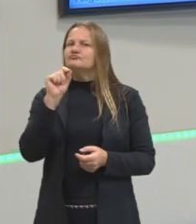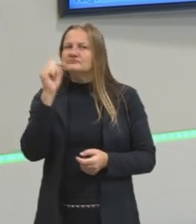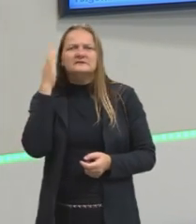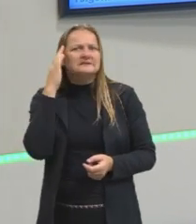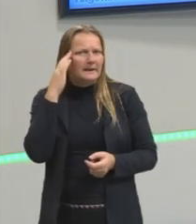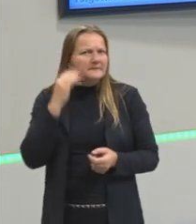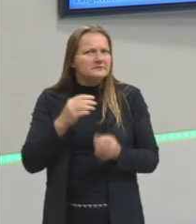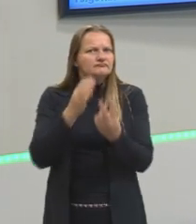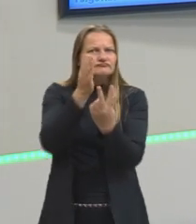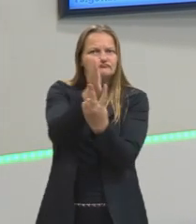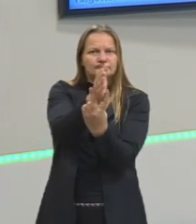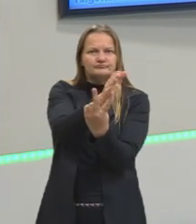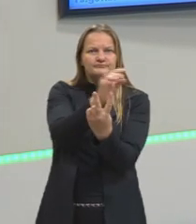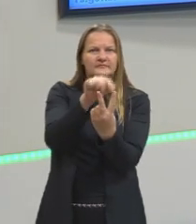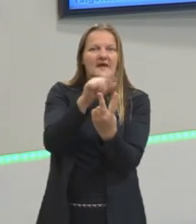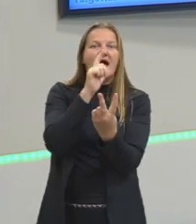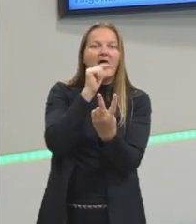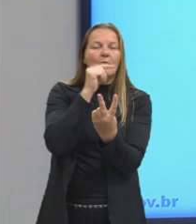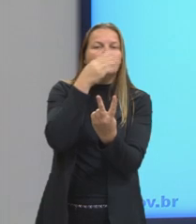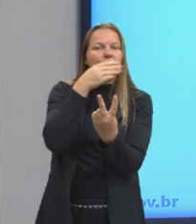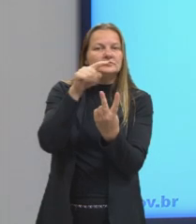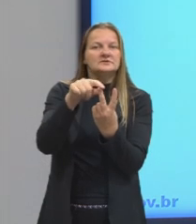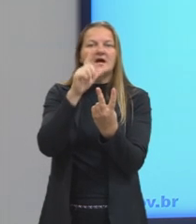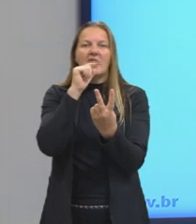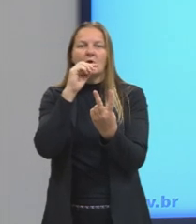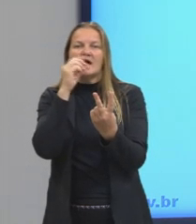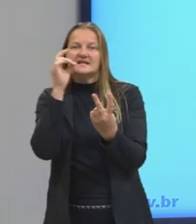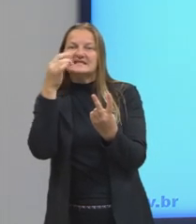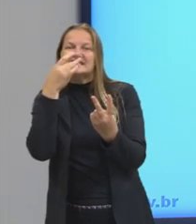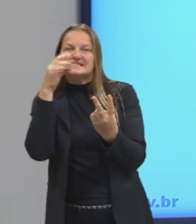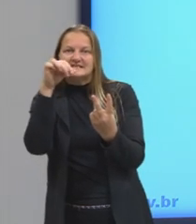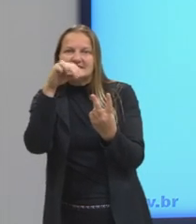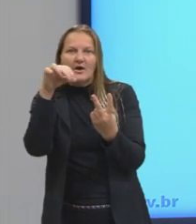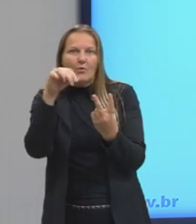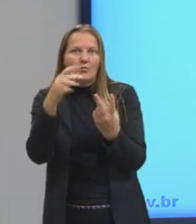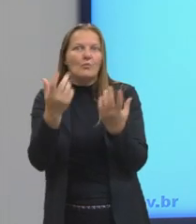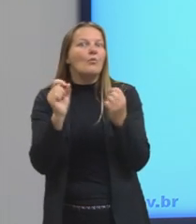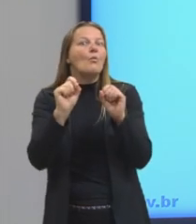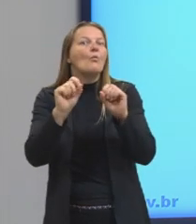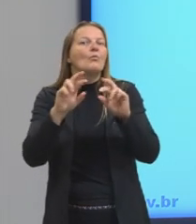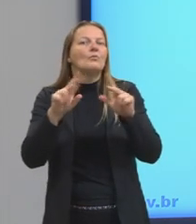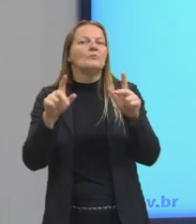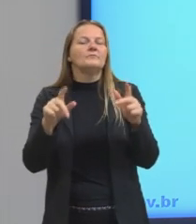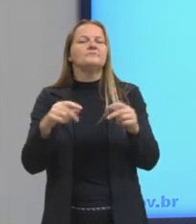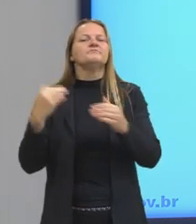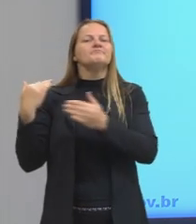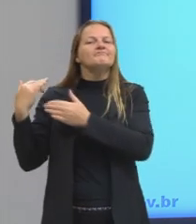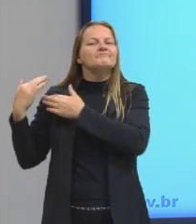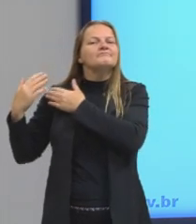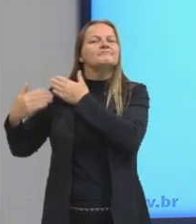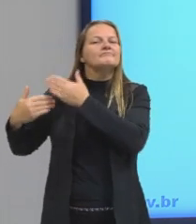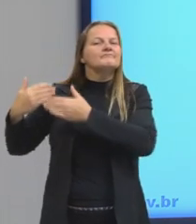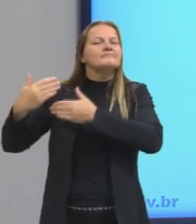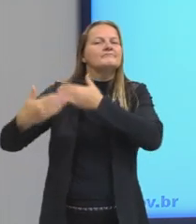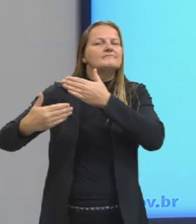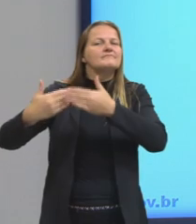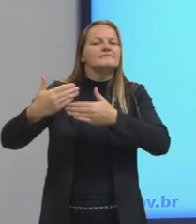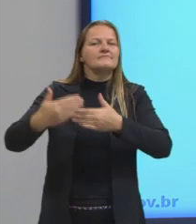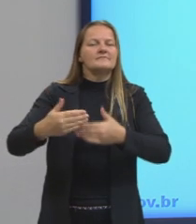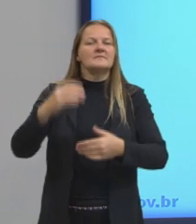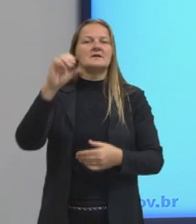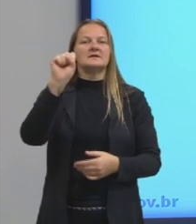pertinente a gente tem que saber né a gente viu que a água salgada então com passar do tempo nós tivemos aí então sais né